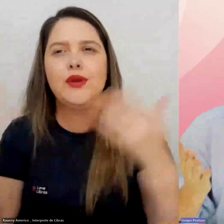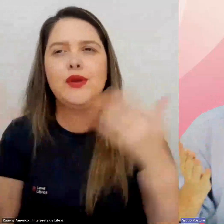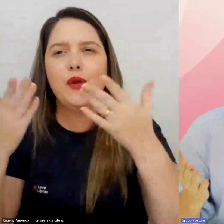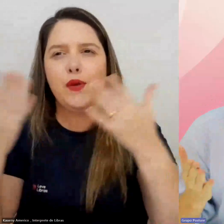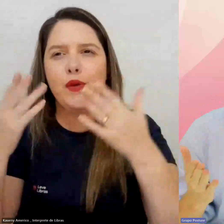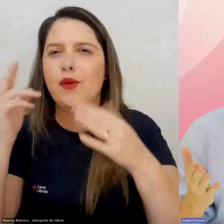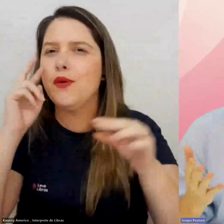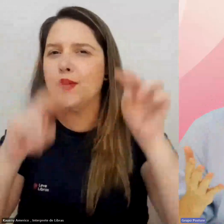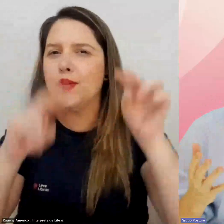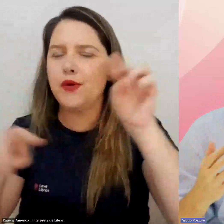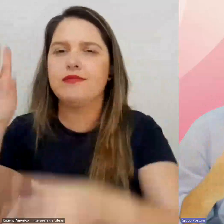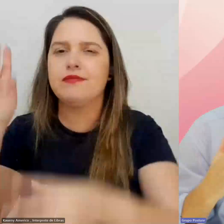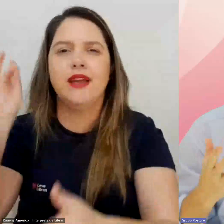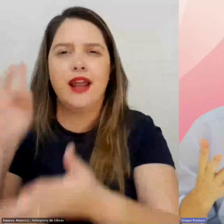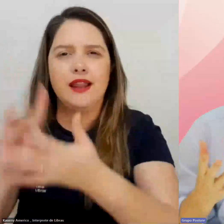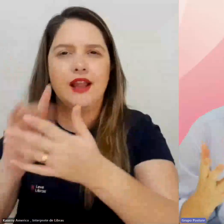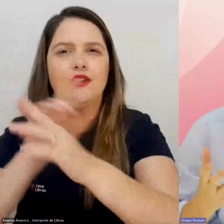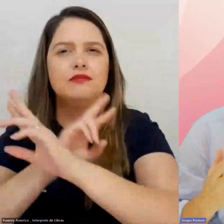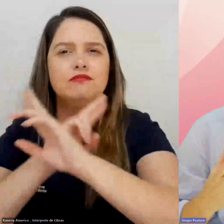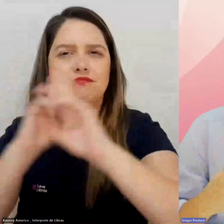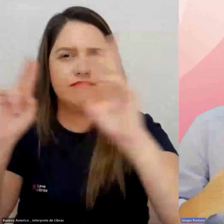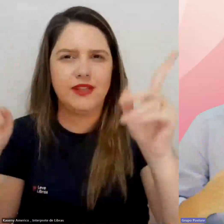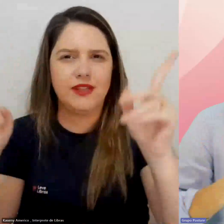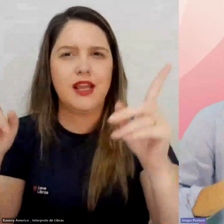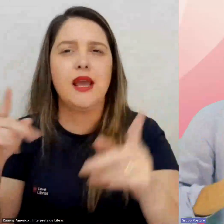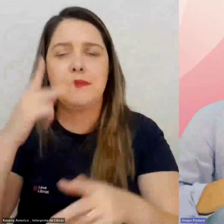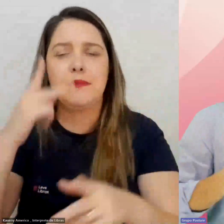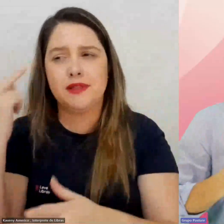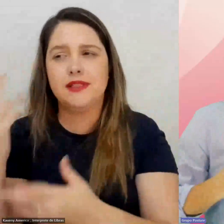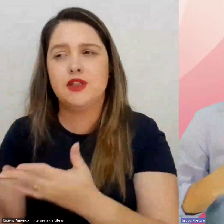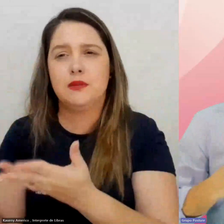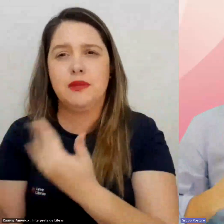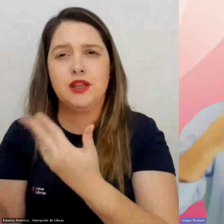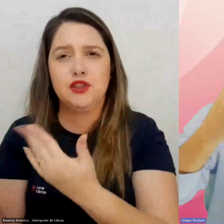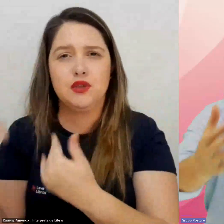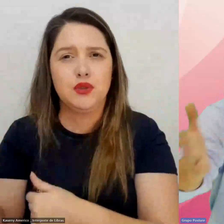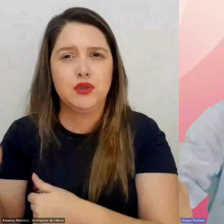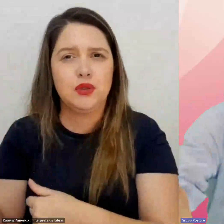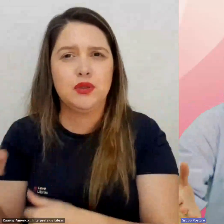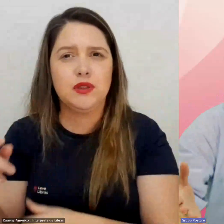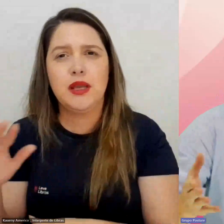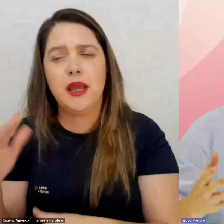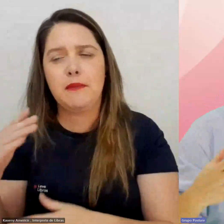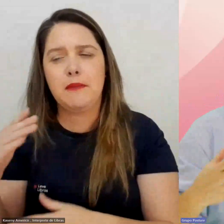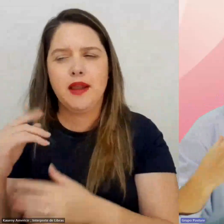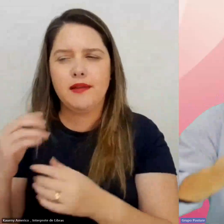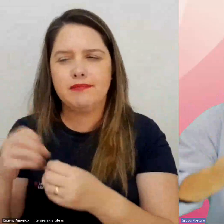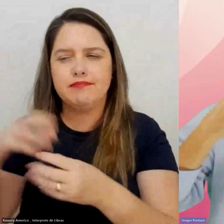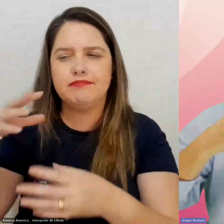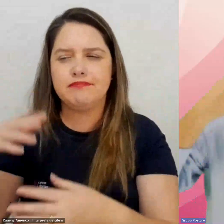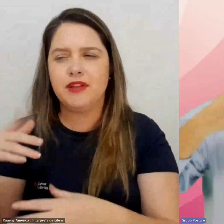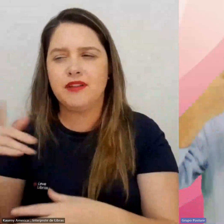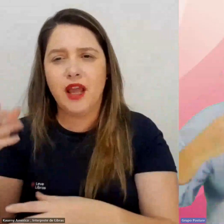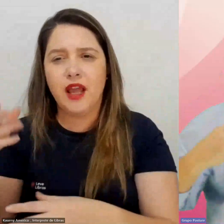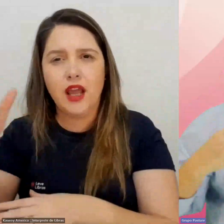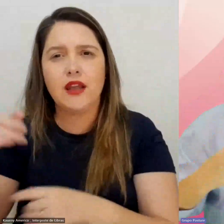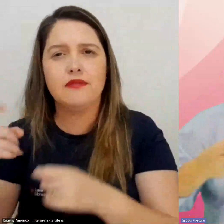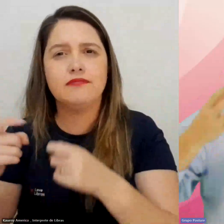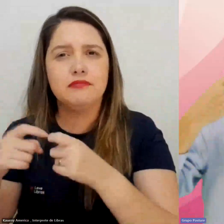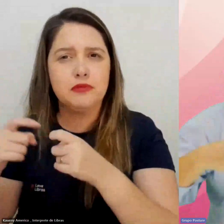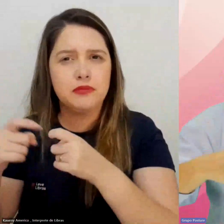realidade diferente, então as pacientes mais jovens, apareceu meia coisa aqui, a paciente vai no consultório, e a paciente um pouco